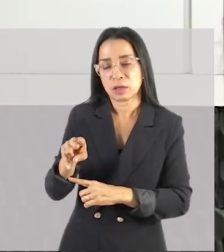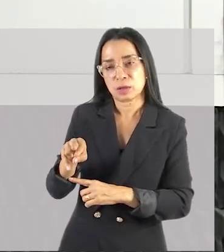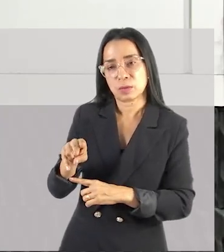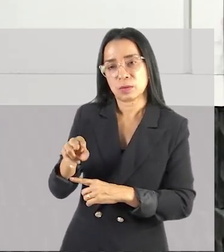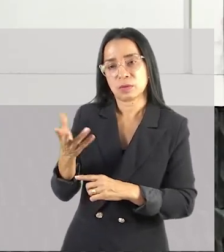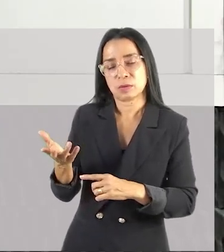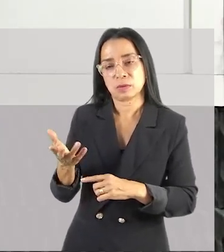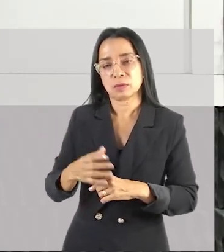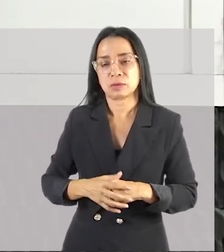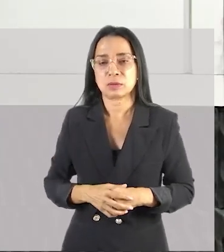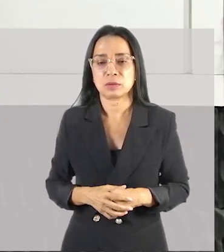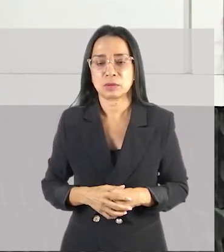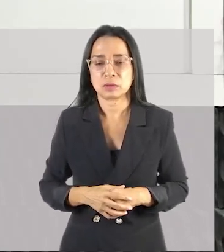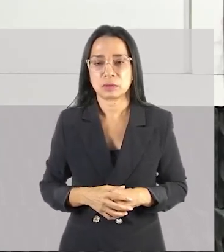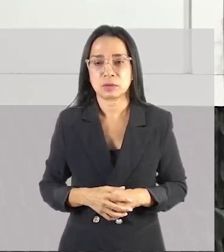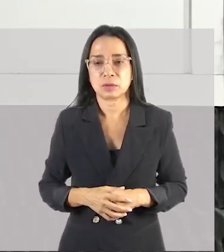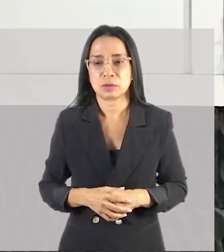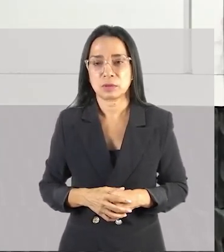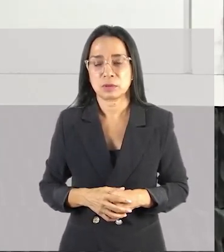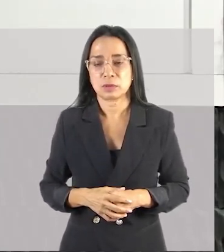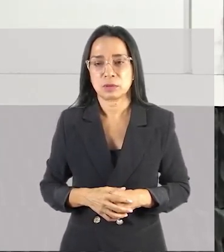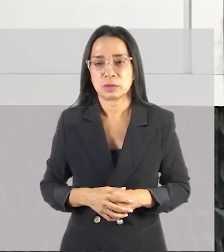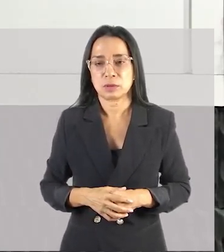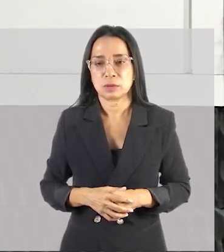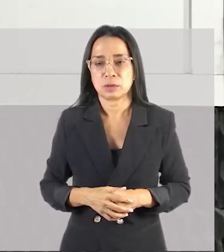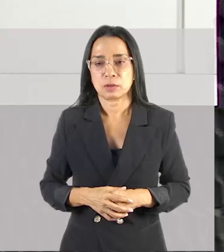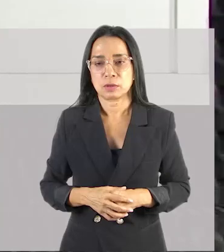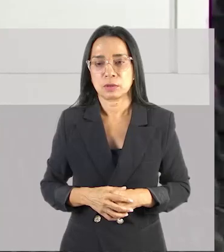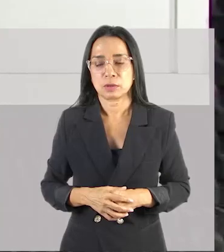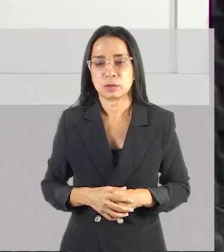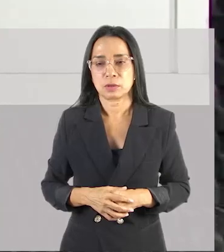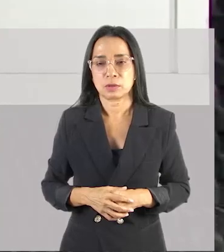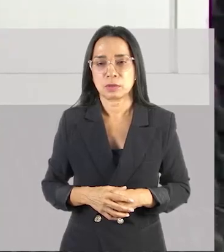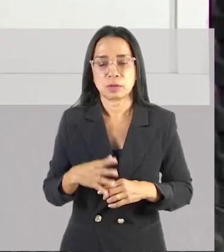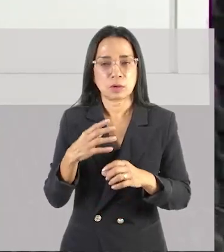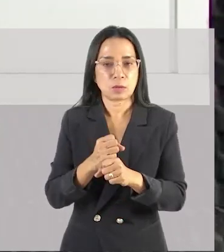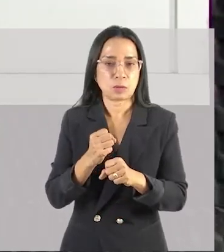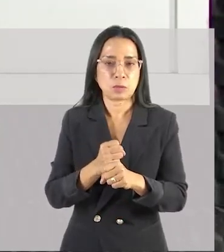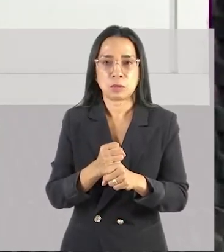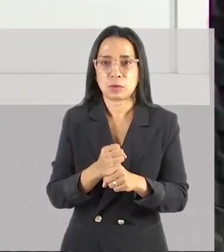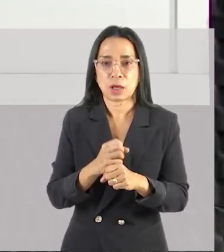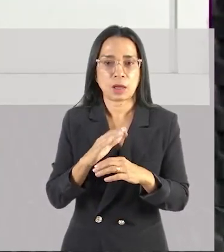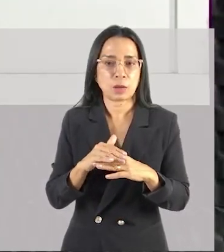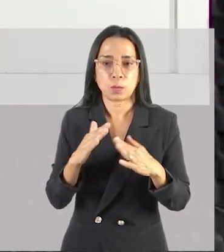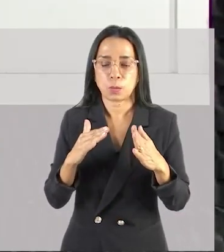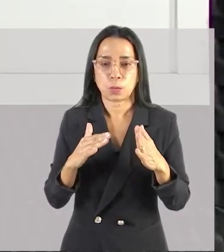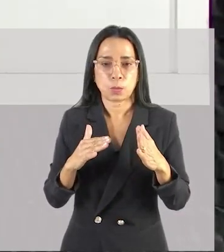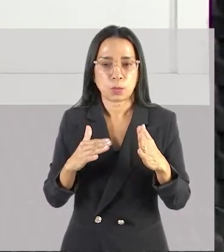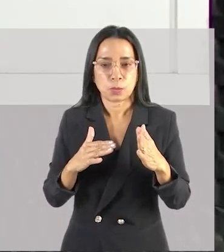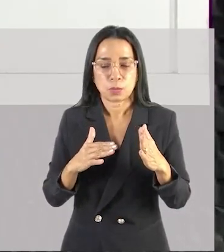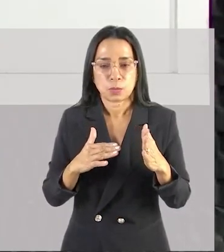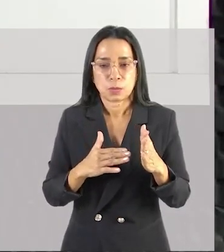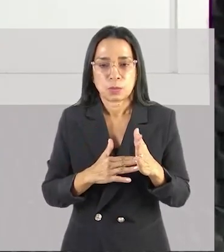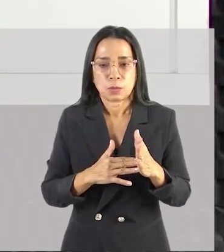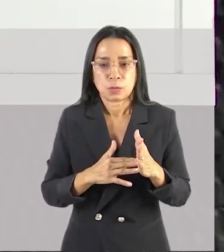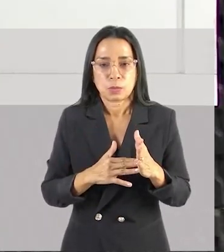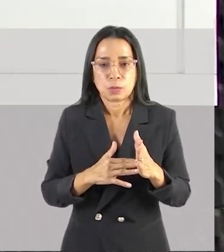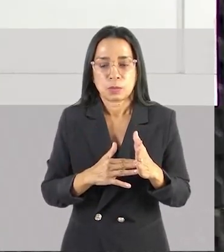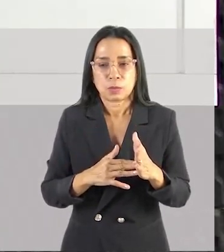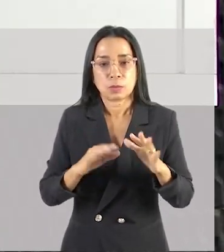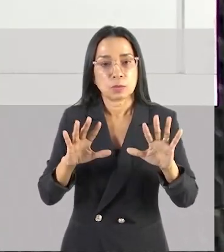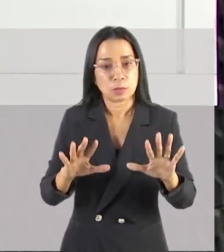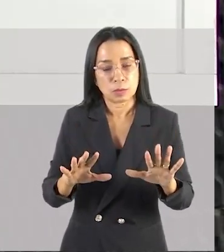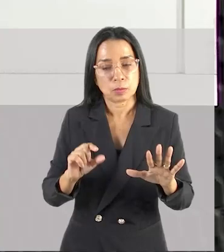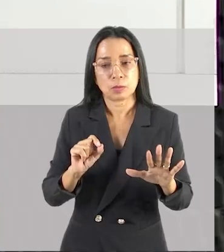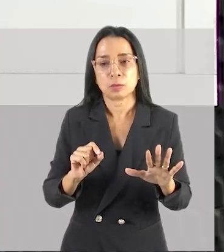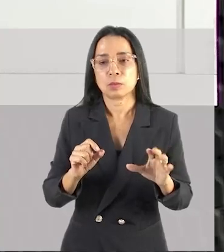Ó, 4 triângulos. Eu não vou calcular de uma vez só a área dessa figura toda,